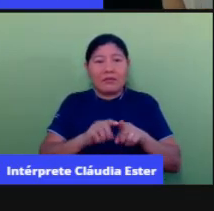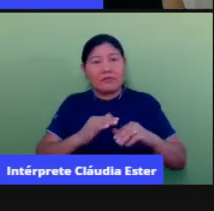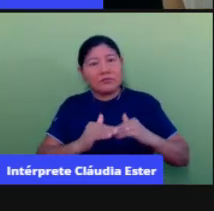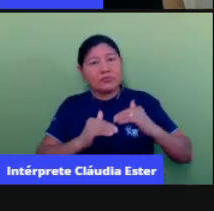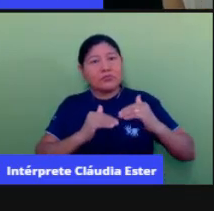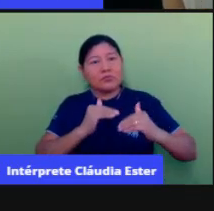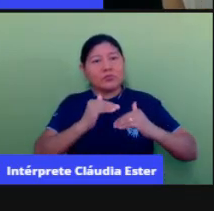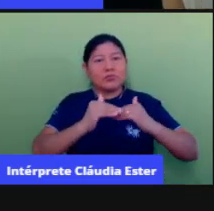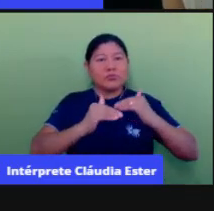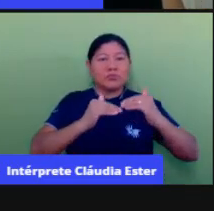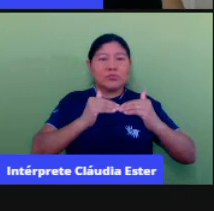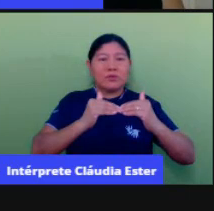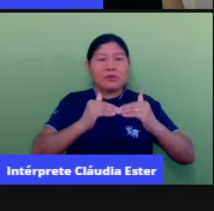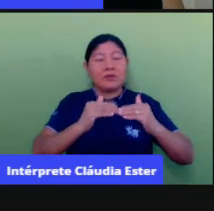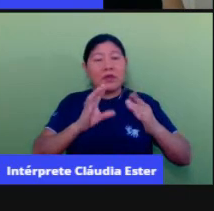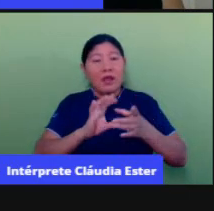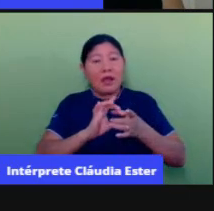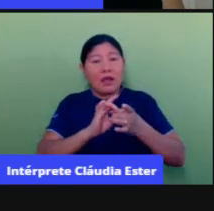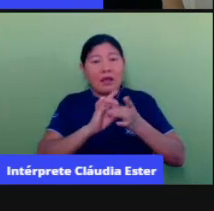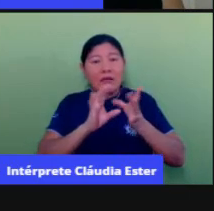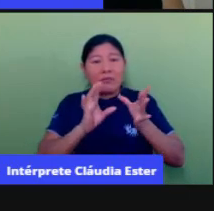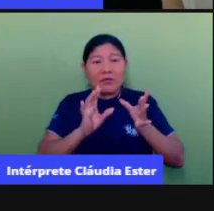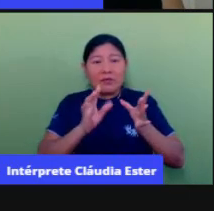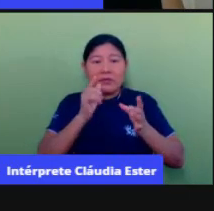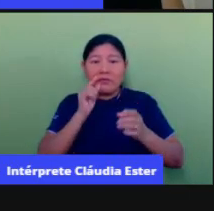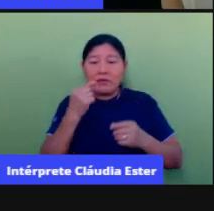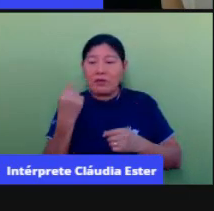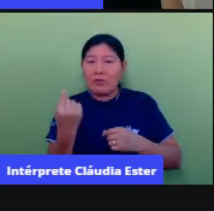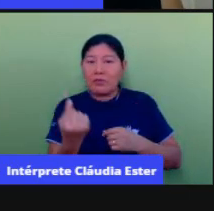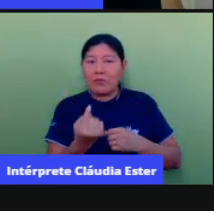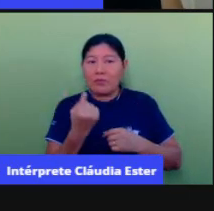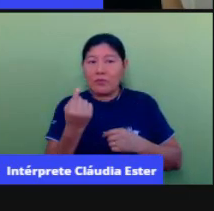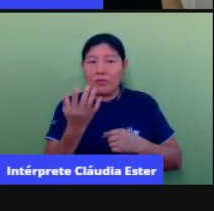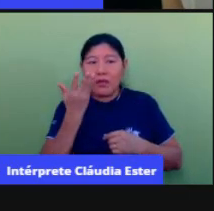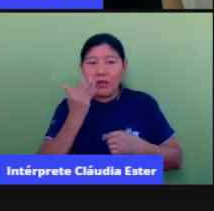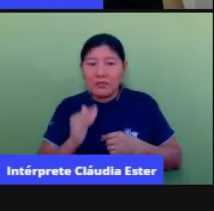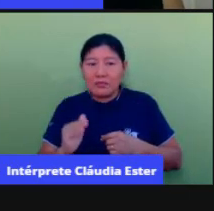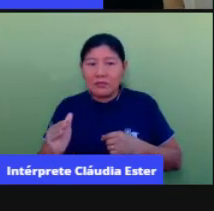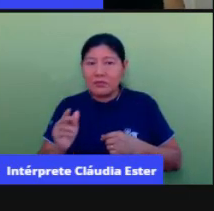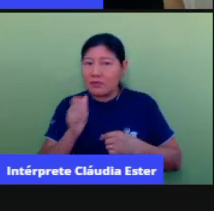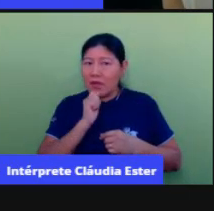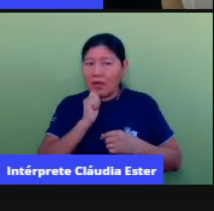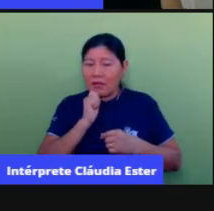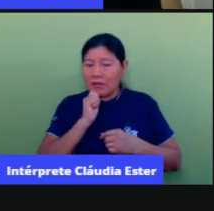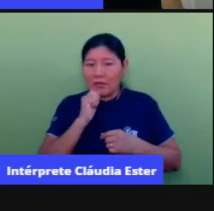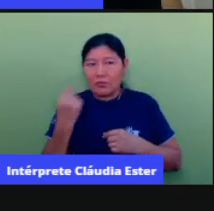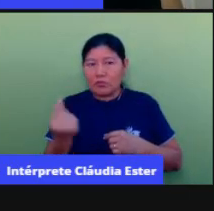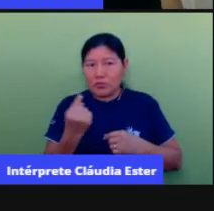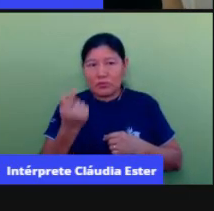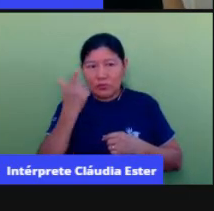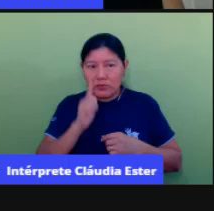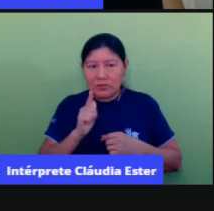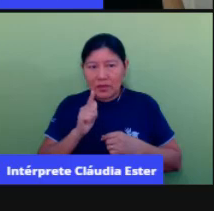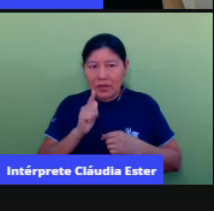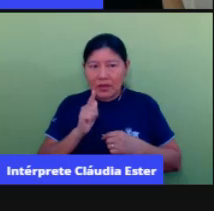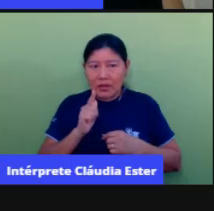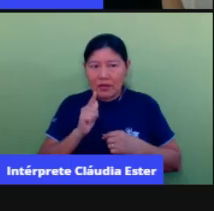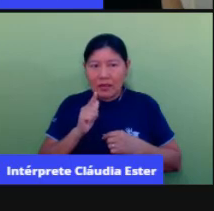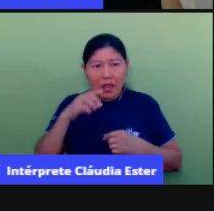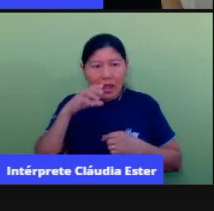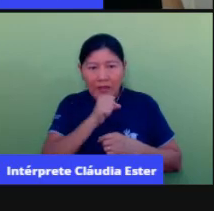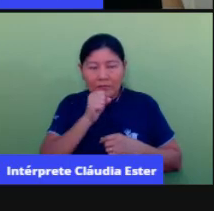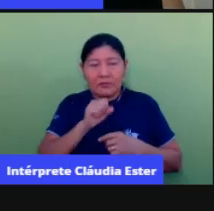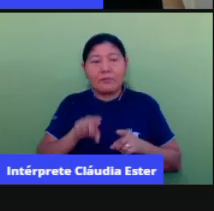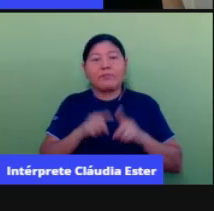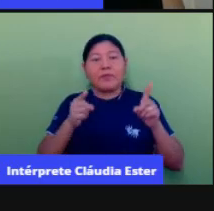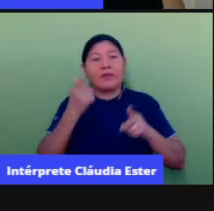essa criança de 4 e 5, mesmo a gente sabendo que elas não são tão autônomas assim, mas já é um pouquinho mais que a criança de 0 a 3